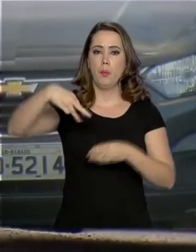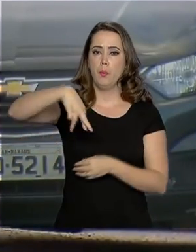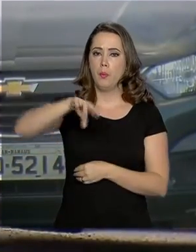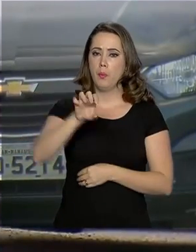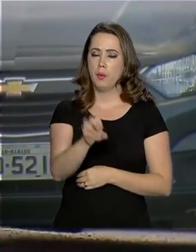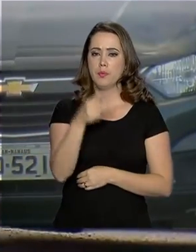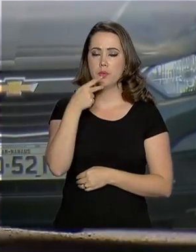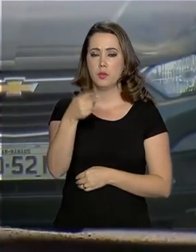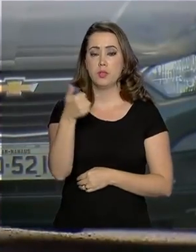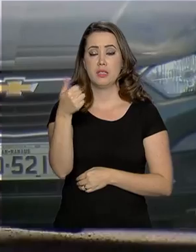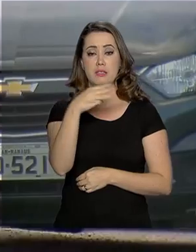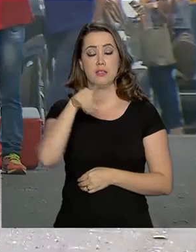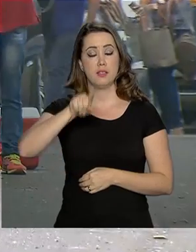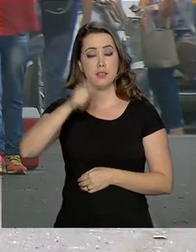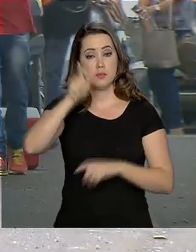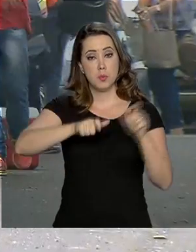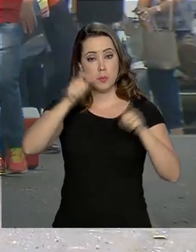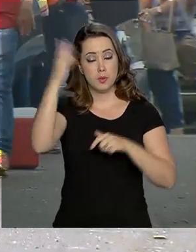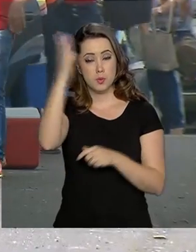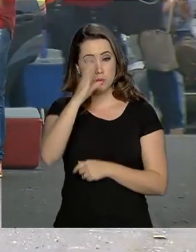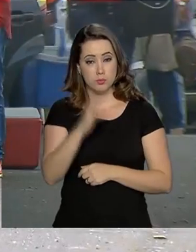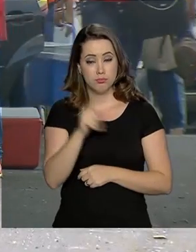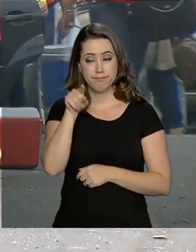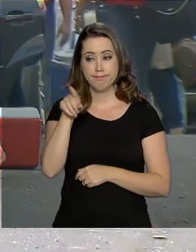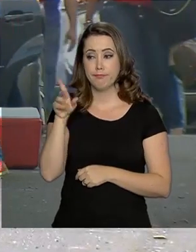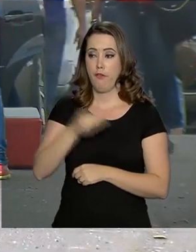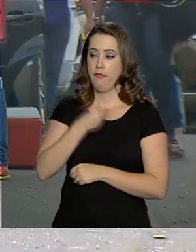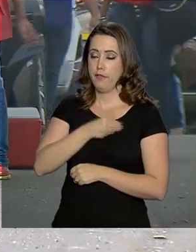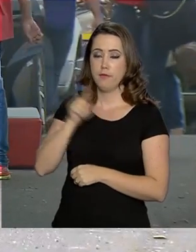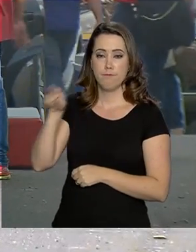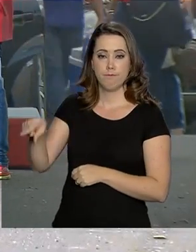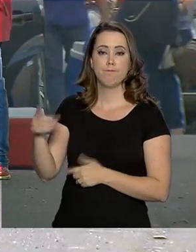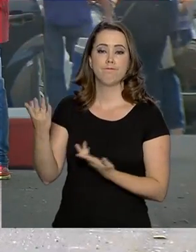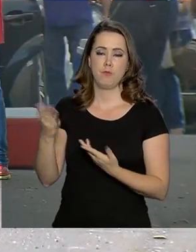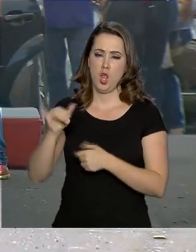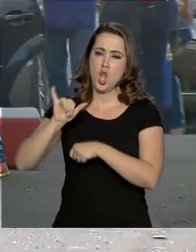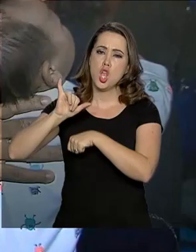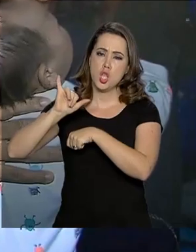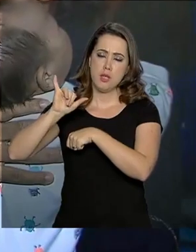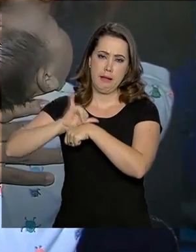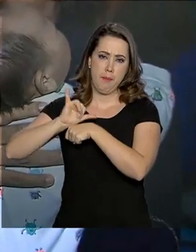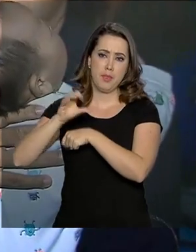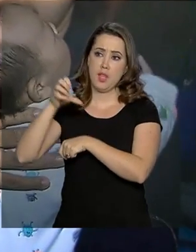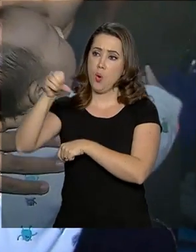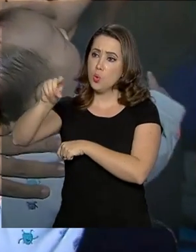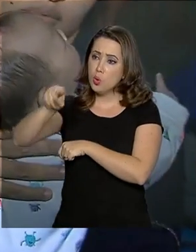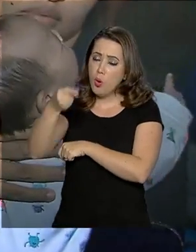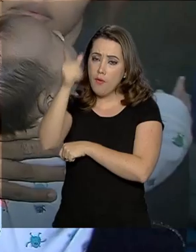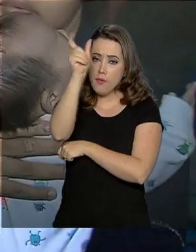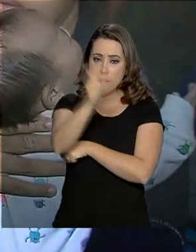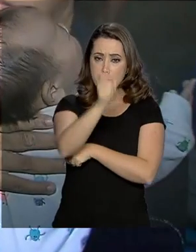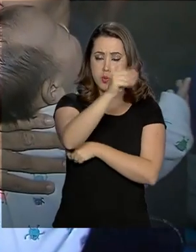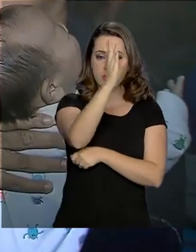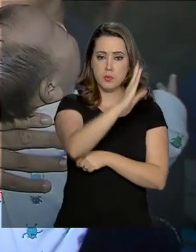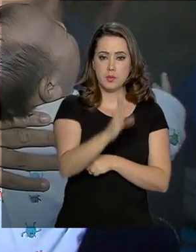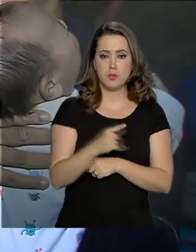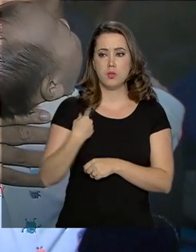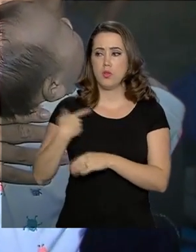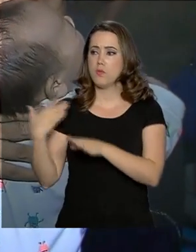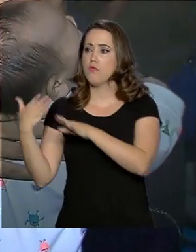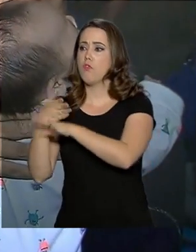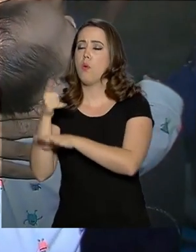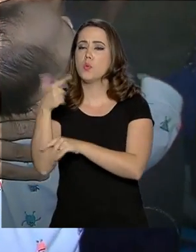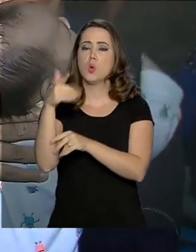brasileiros vivem no país vizinho. A maior parte, 9 mil, na capital Caracas. Fomos no consulado e eles trouxeram a